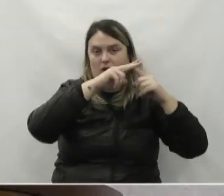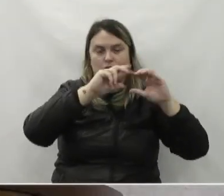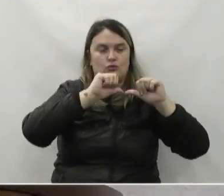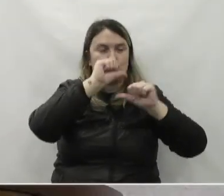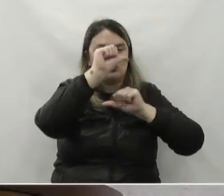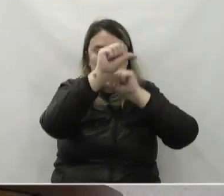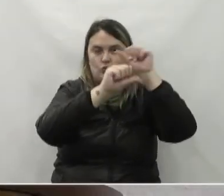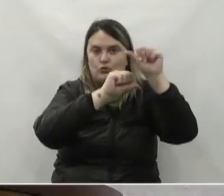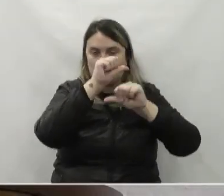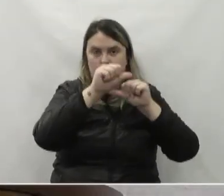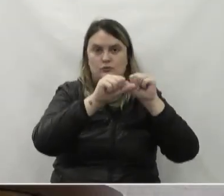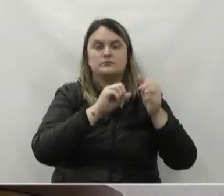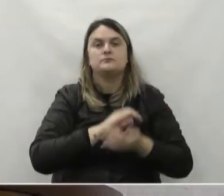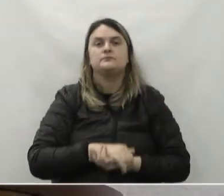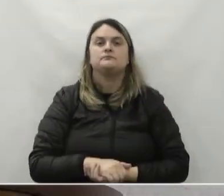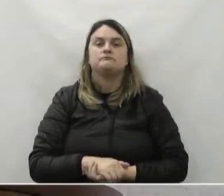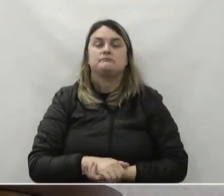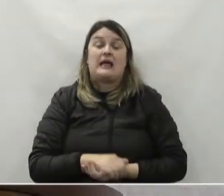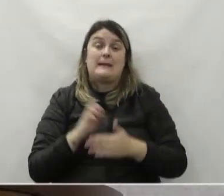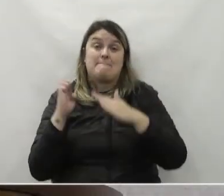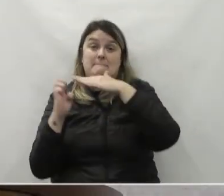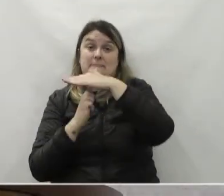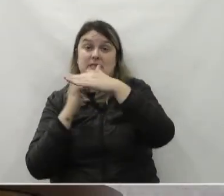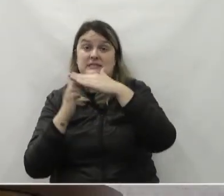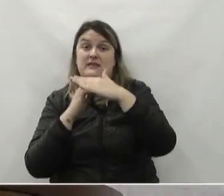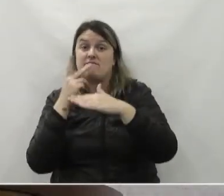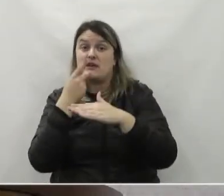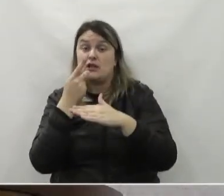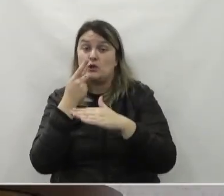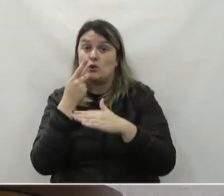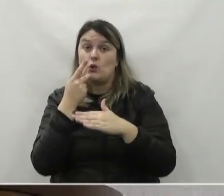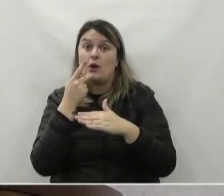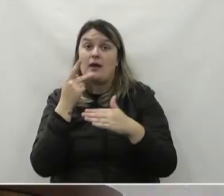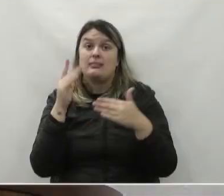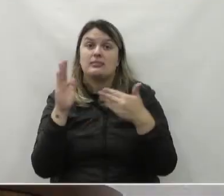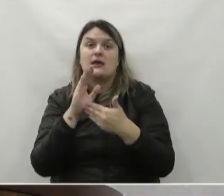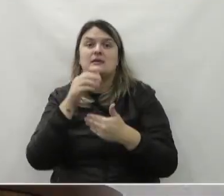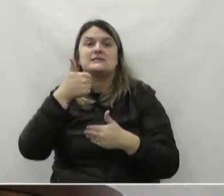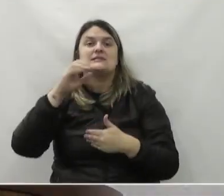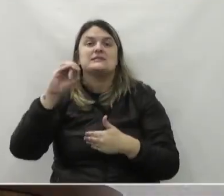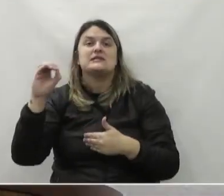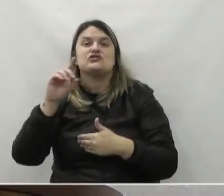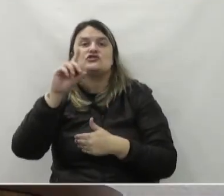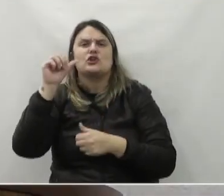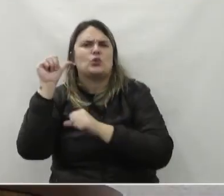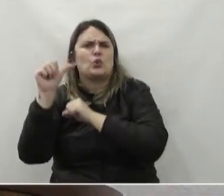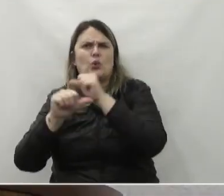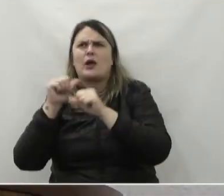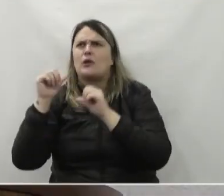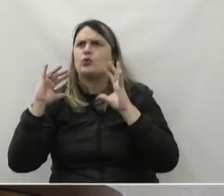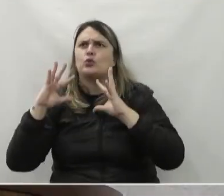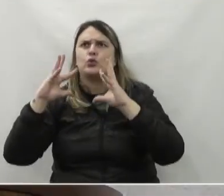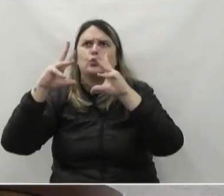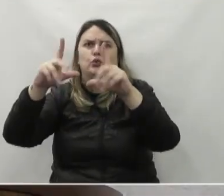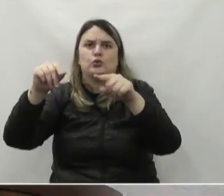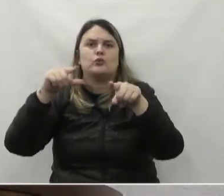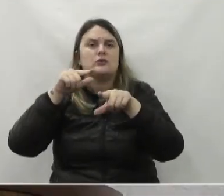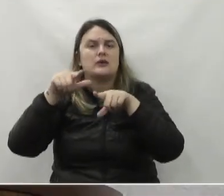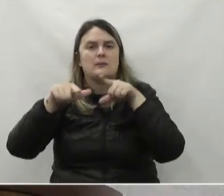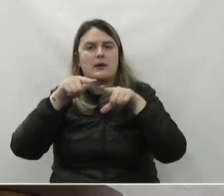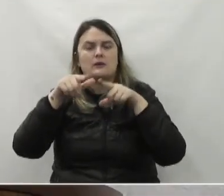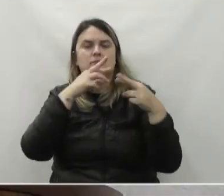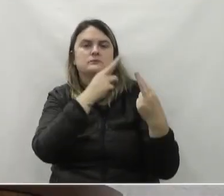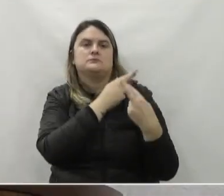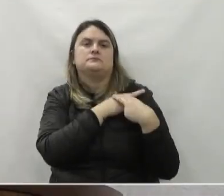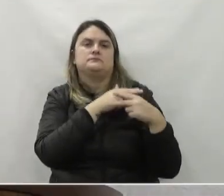de luminária, coisa que ela pega e fala que em menos de 100 dias troca tudo, e também o serviço de manutenção. Então, esses